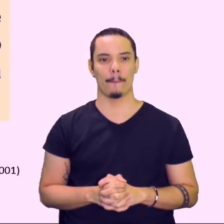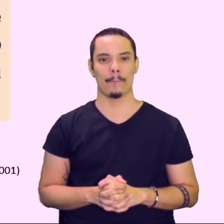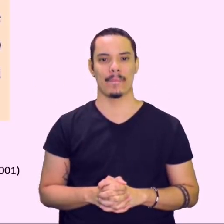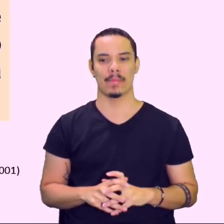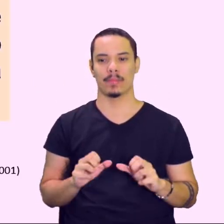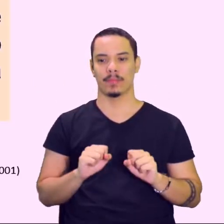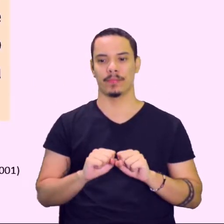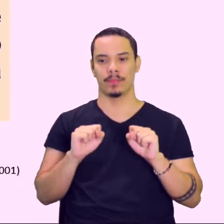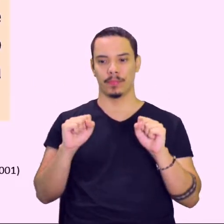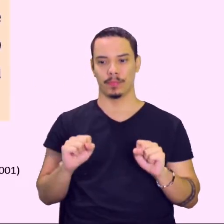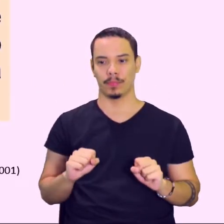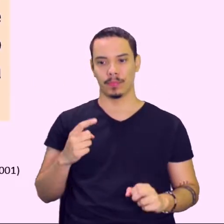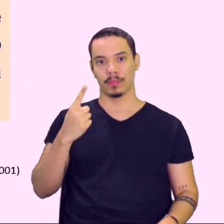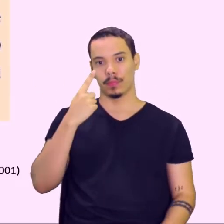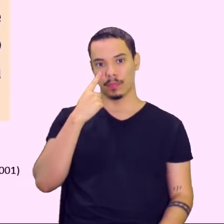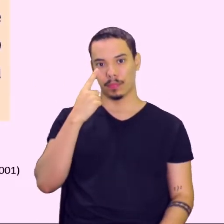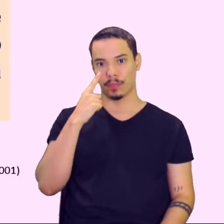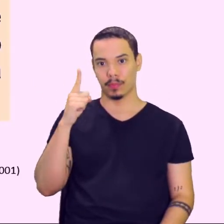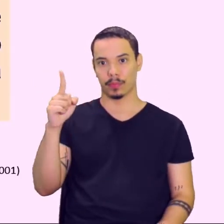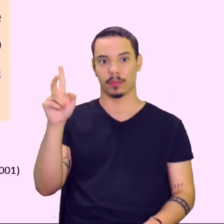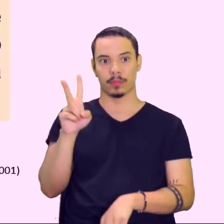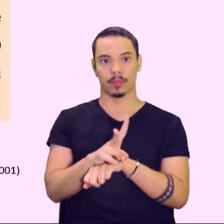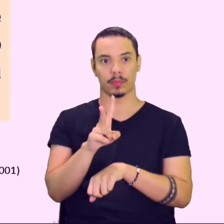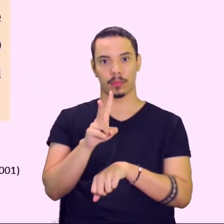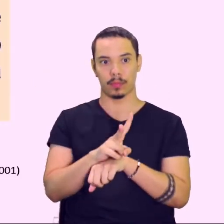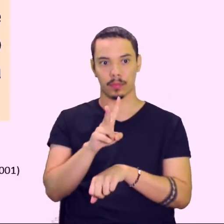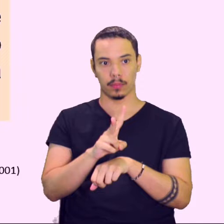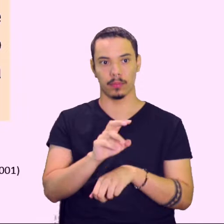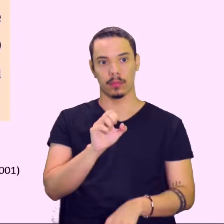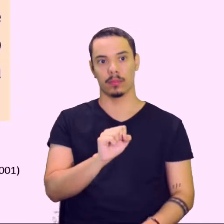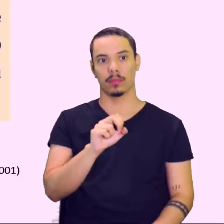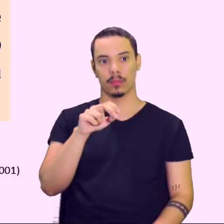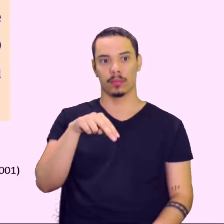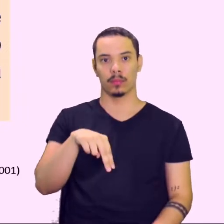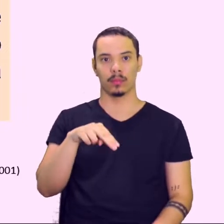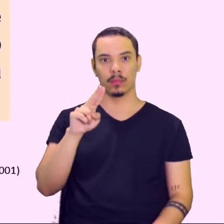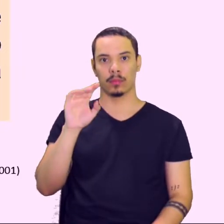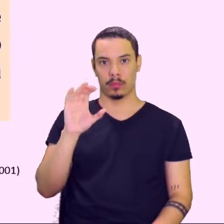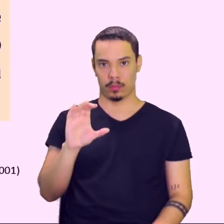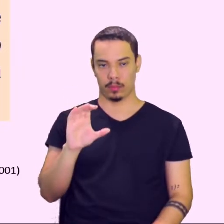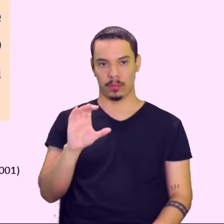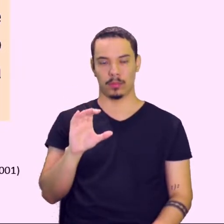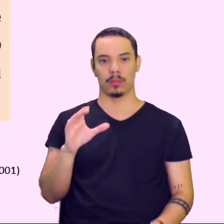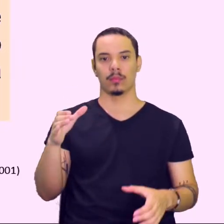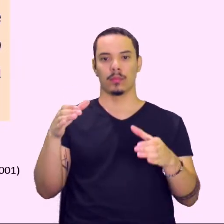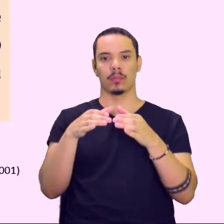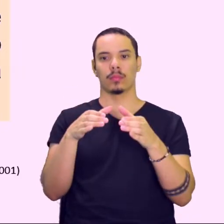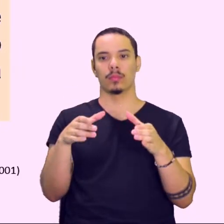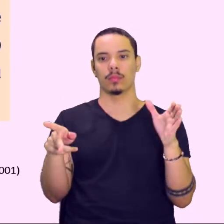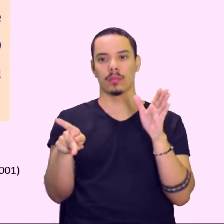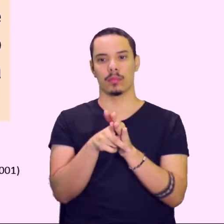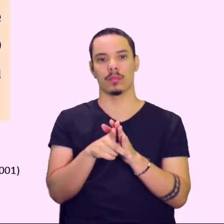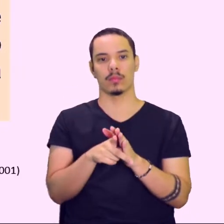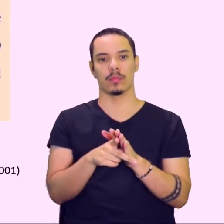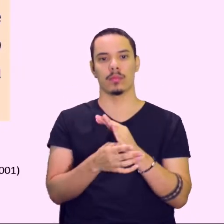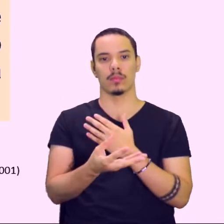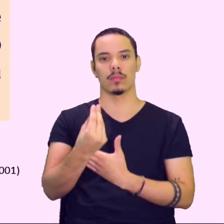Sistema Nacional de Unidade de Conservação. Sinuc. SINUC. As categorias de unidade de